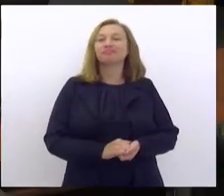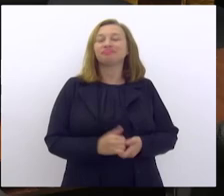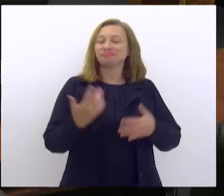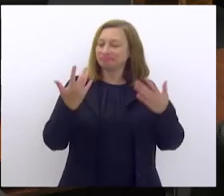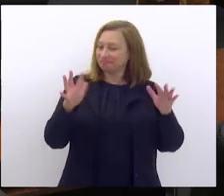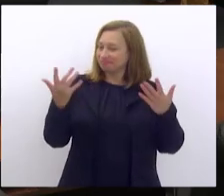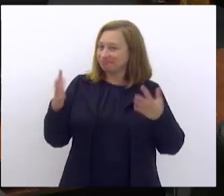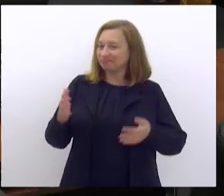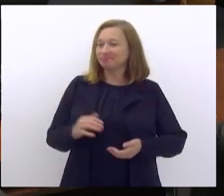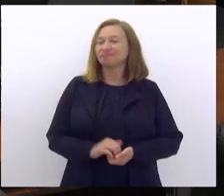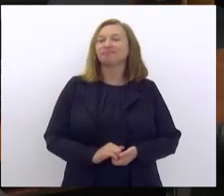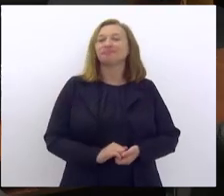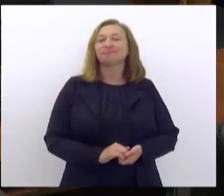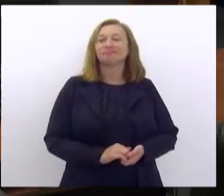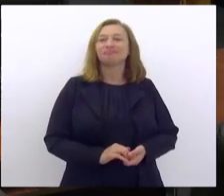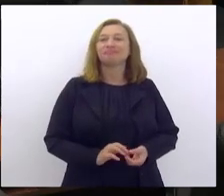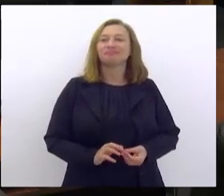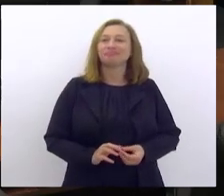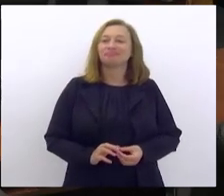Parabéns.